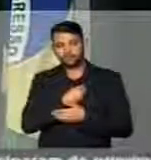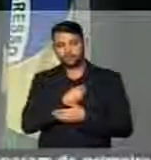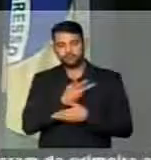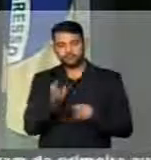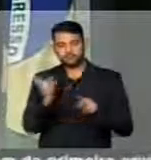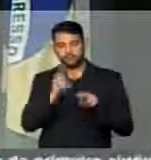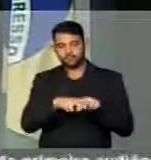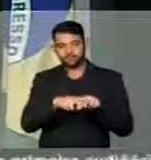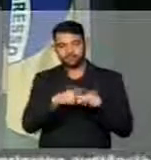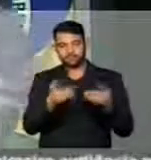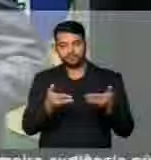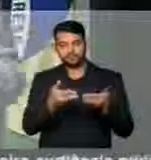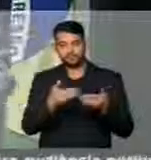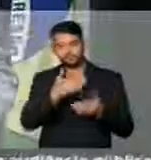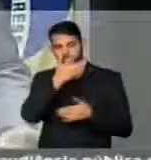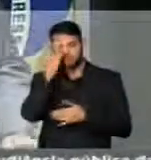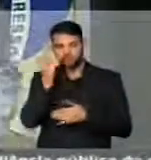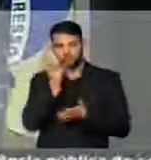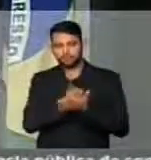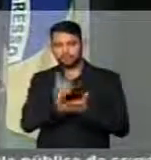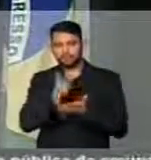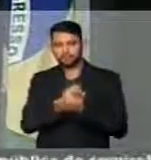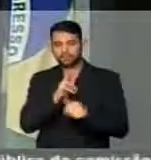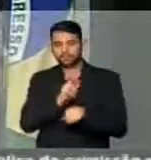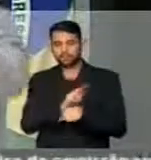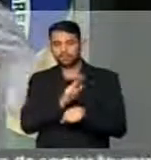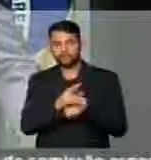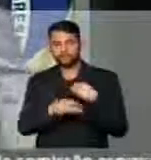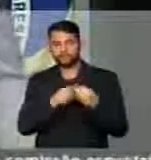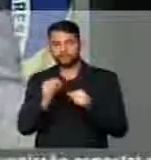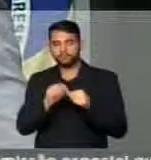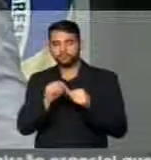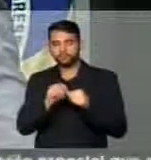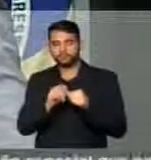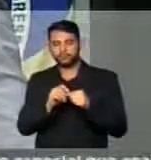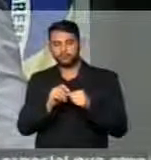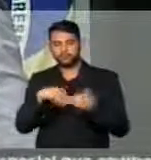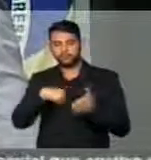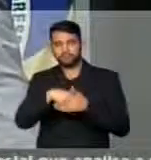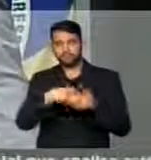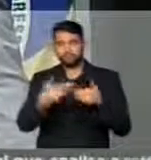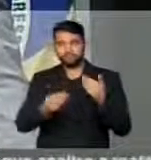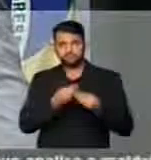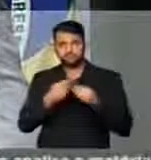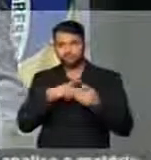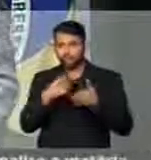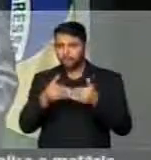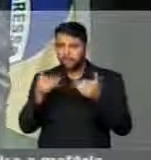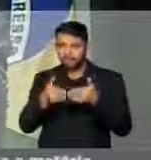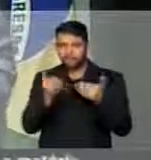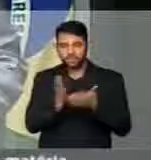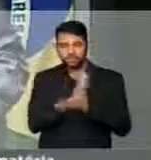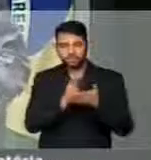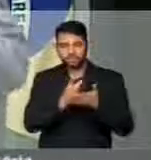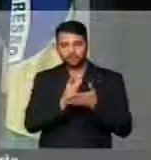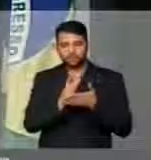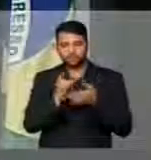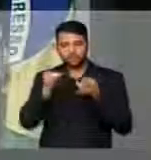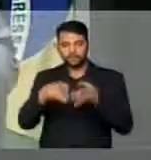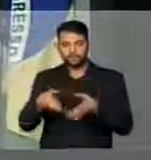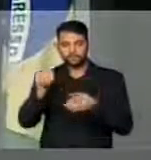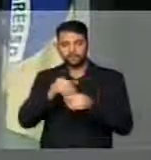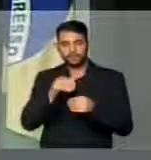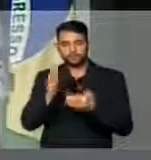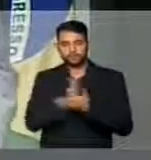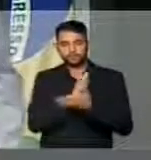estão presos. E as pessoas continuarem a defender como se fosse Fla-Flu e time de futebol. Eu não estou pedindo que alguém deixe de